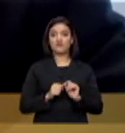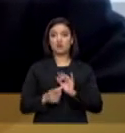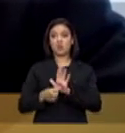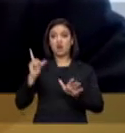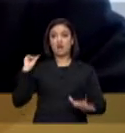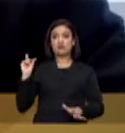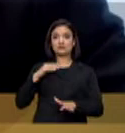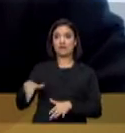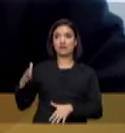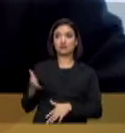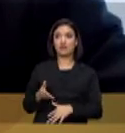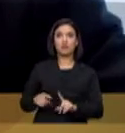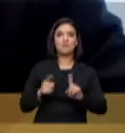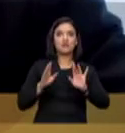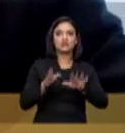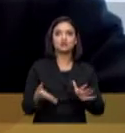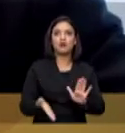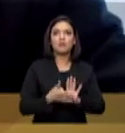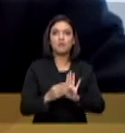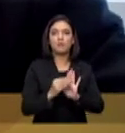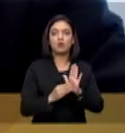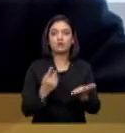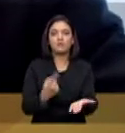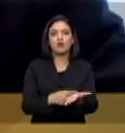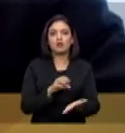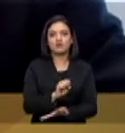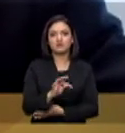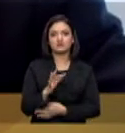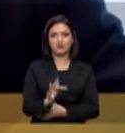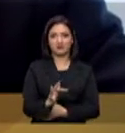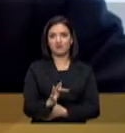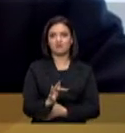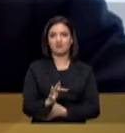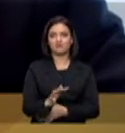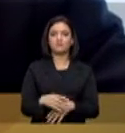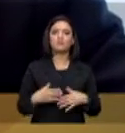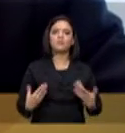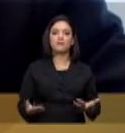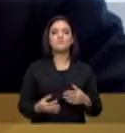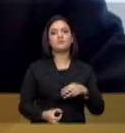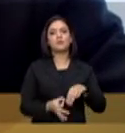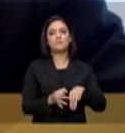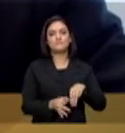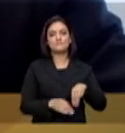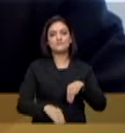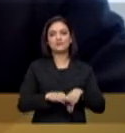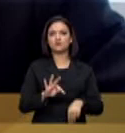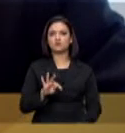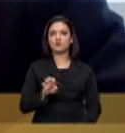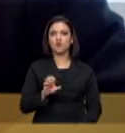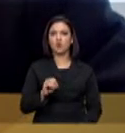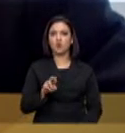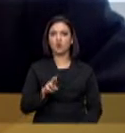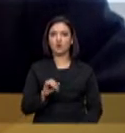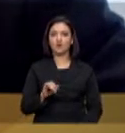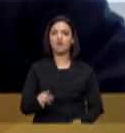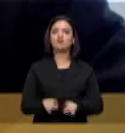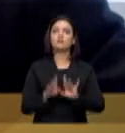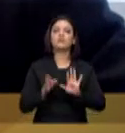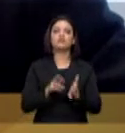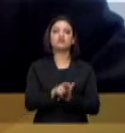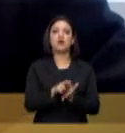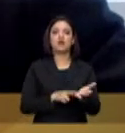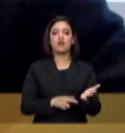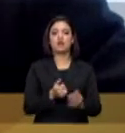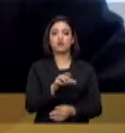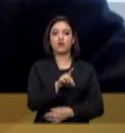e anulasse os efeitos por ela produzidos. O saudoso, excelentíssimo senhor ministro Teori Zavascki, também foi relator